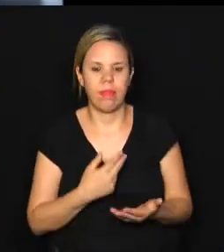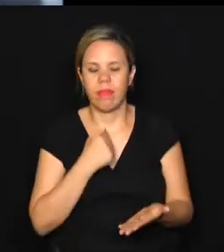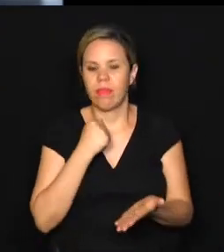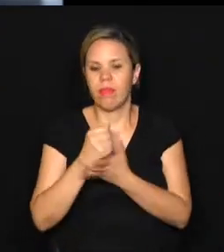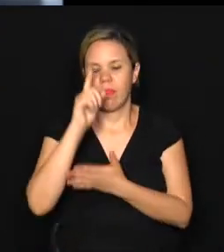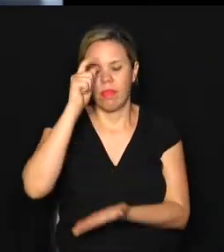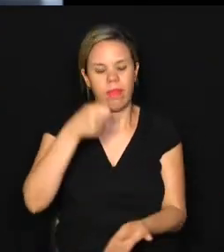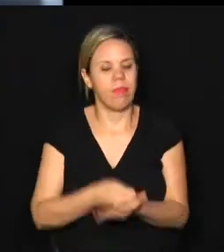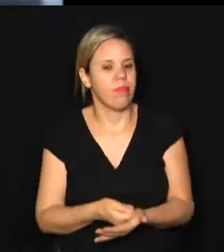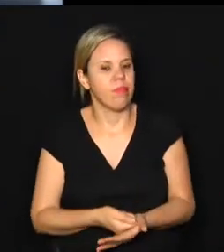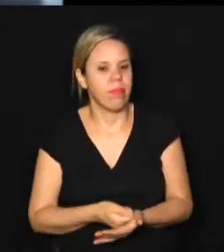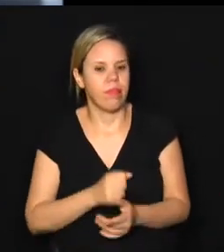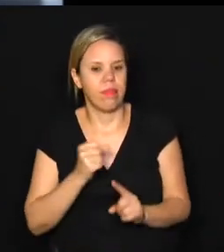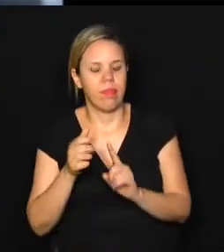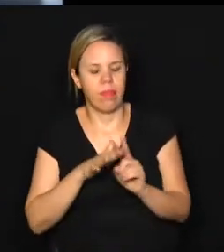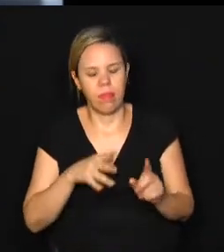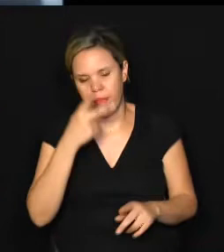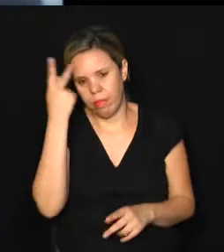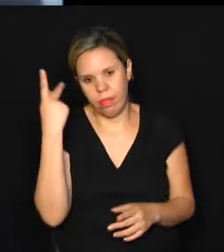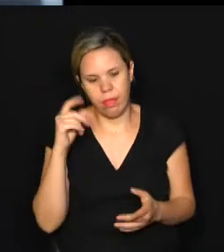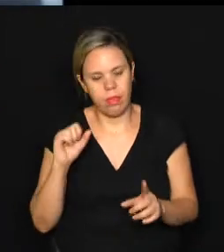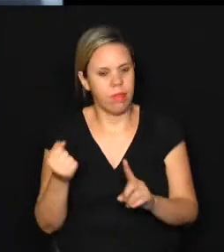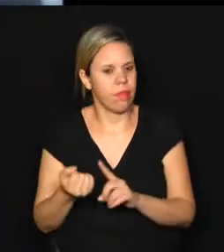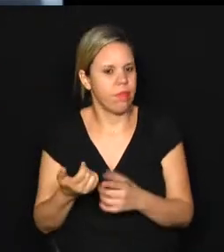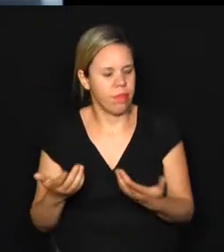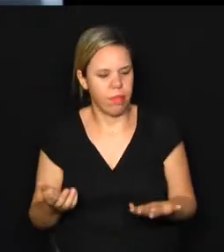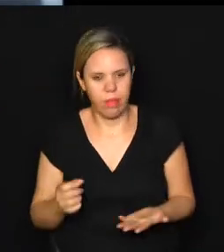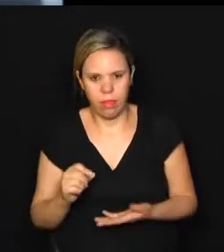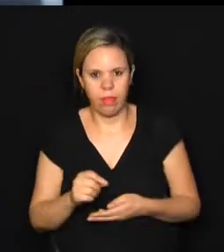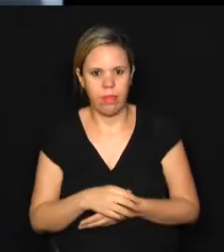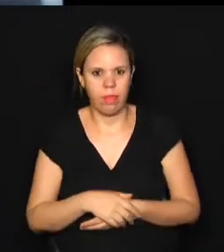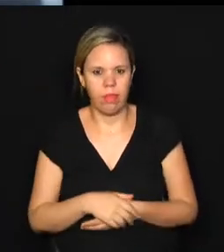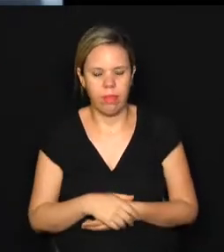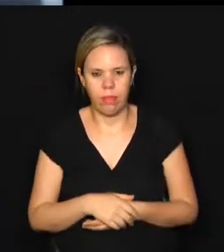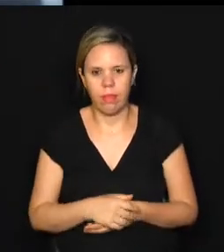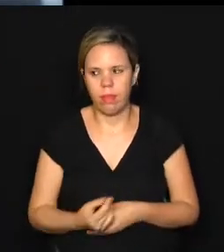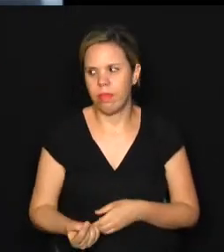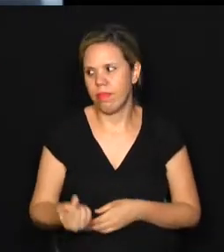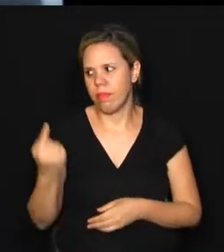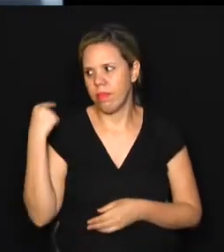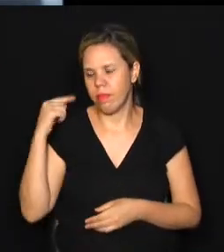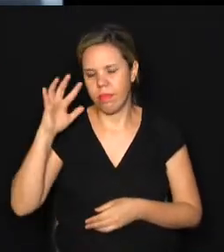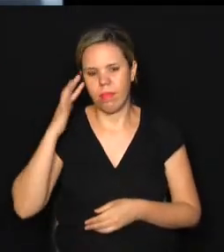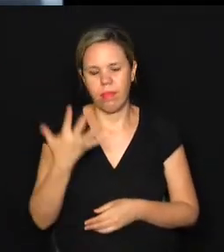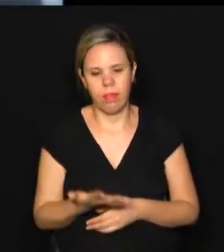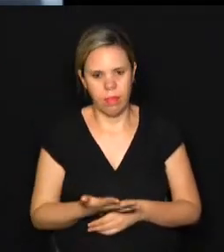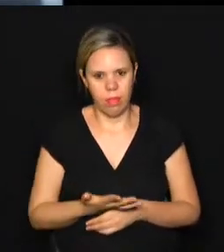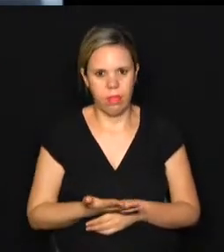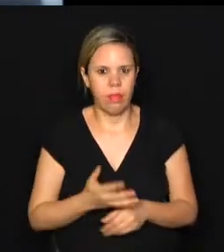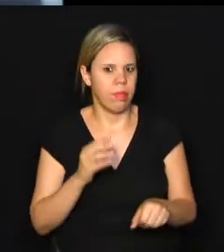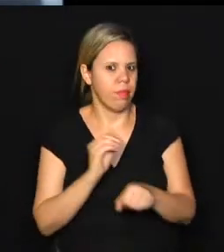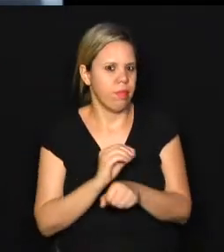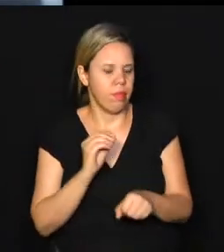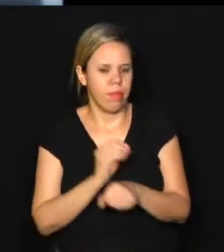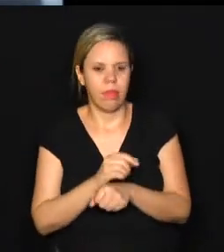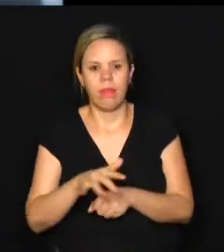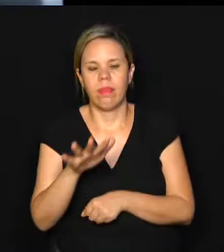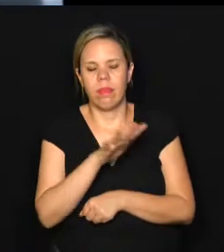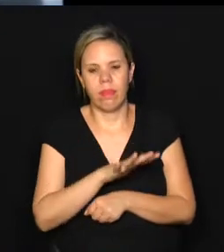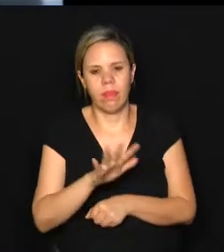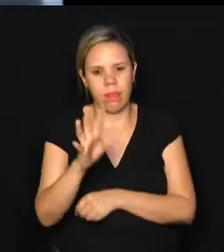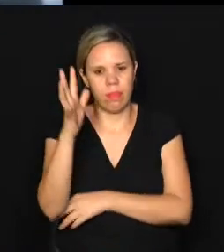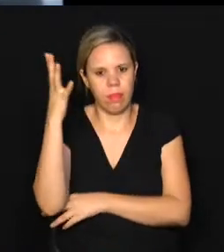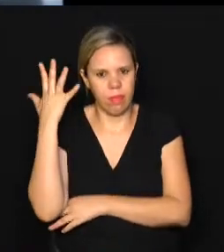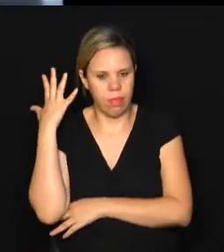decidido, que a sociedade já decidiu, que anteriormente se resolveu preservar uma área, a área